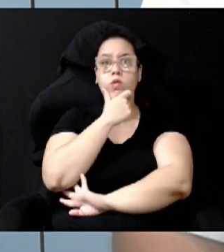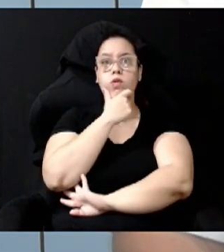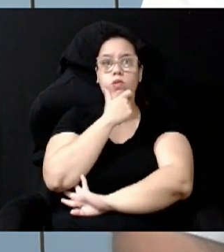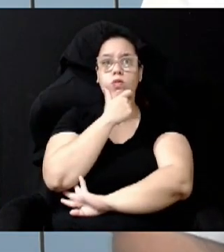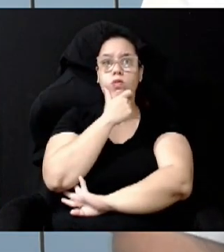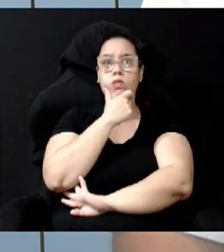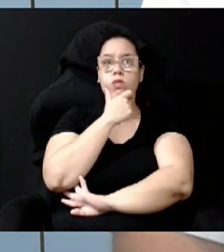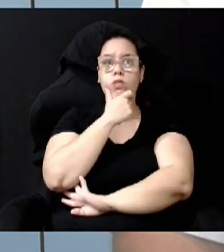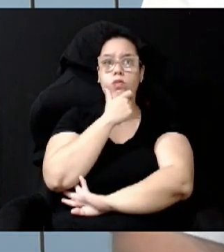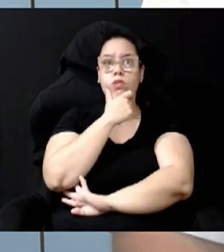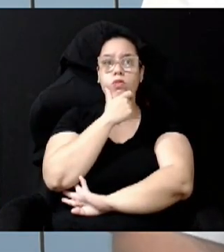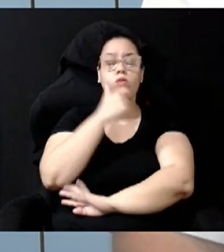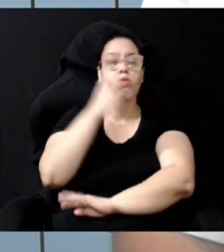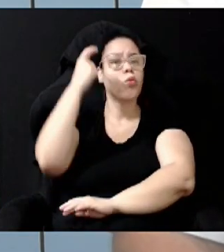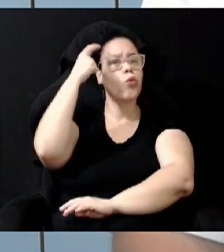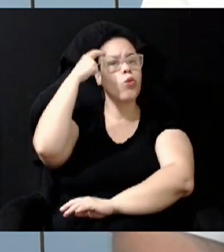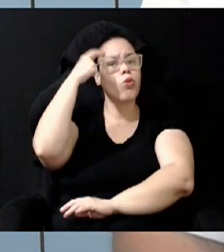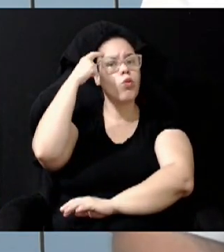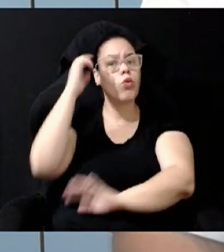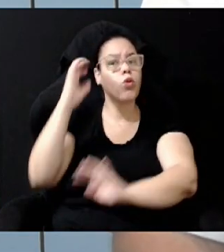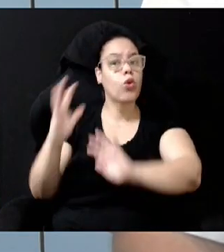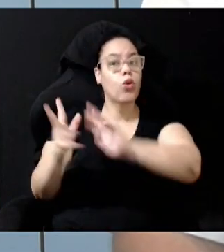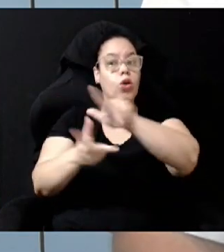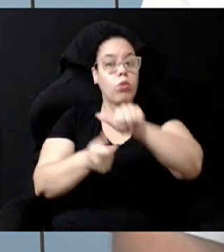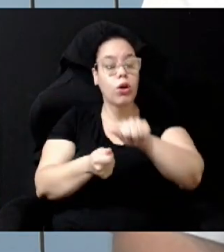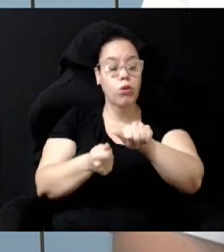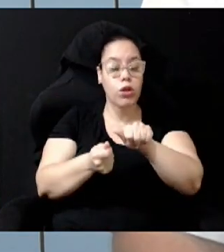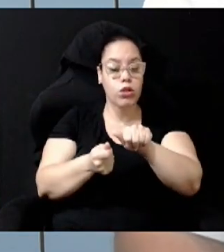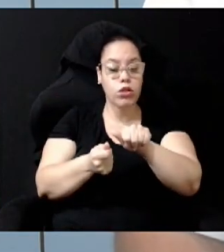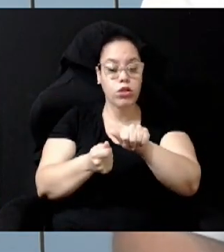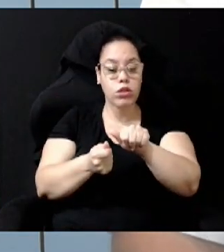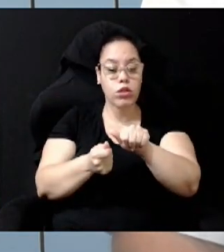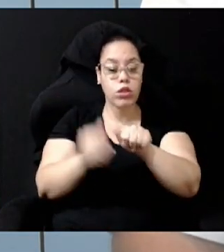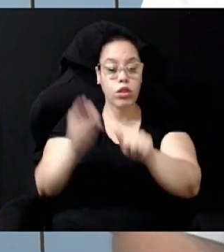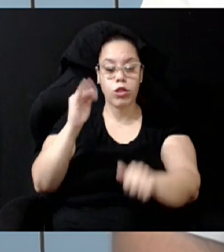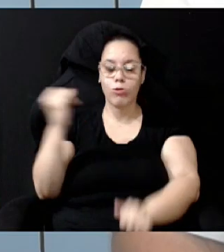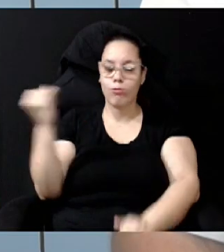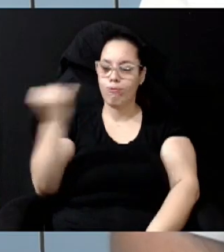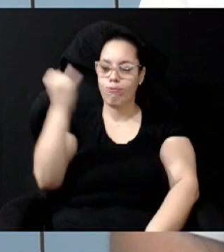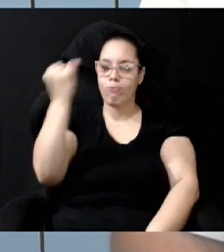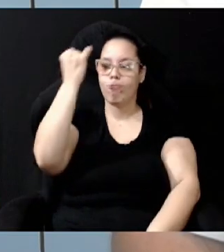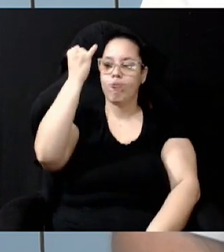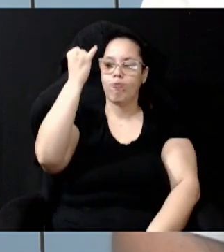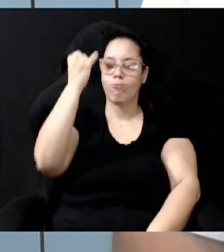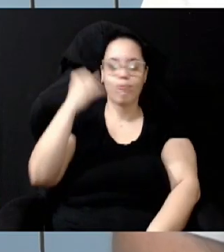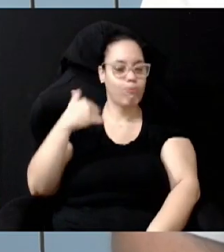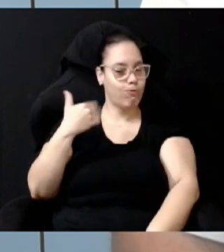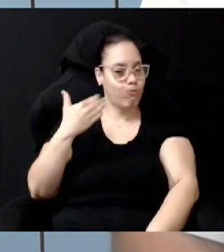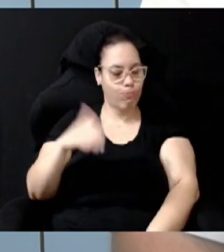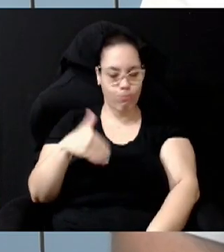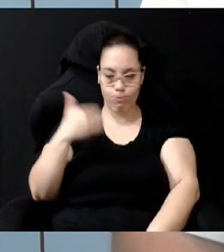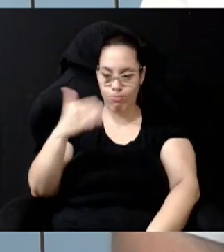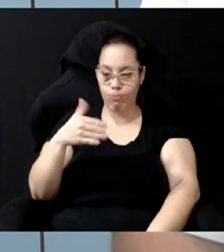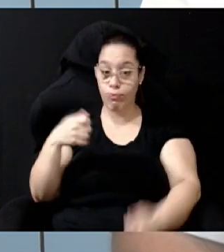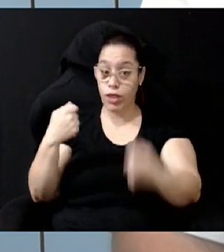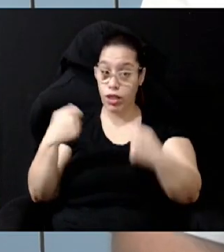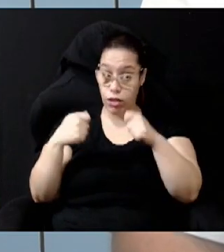sendo pensado globalmente, é fundamental e cada vez mais nós precisamos disso. Porque